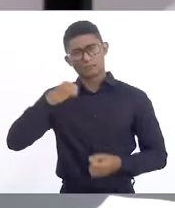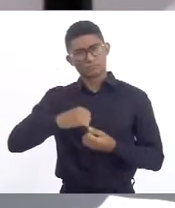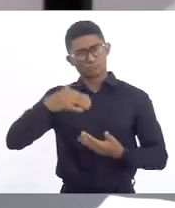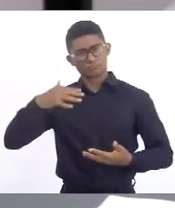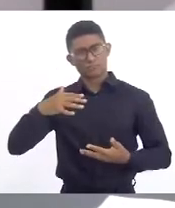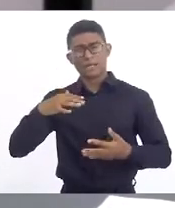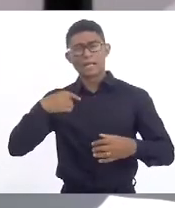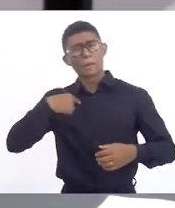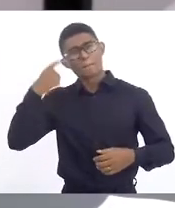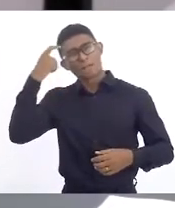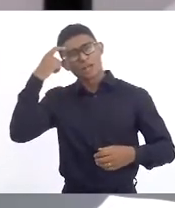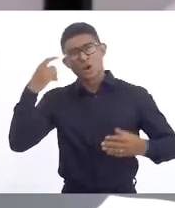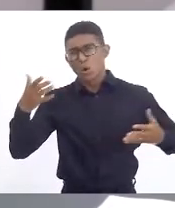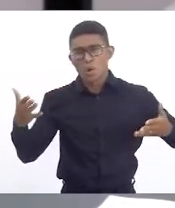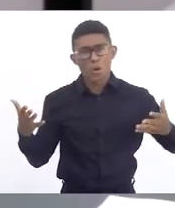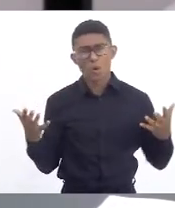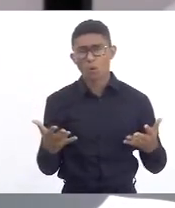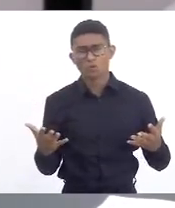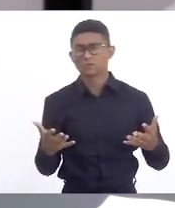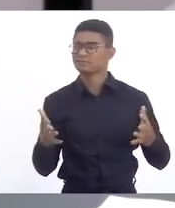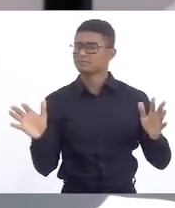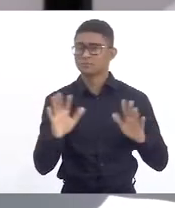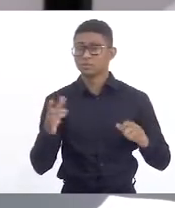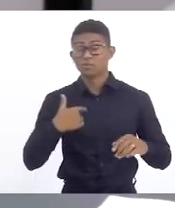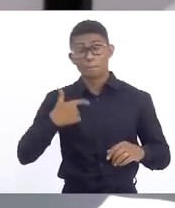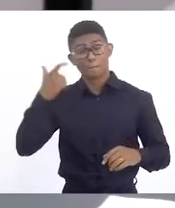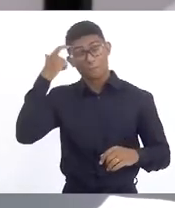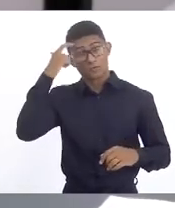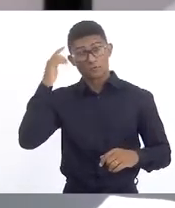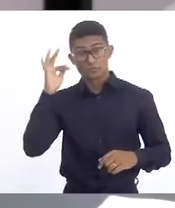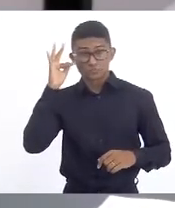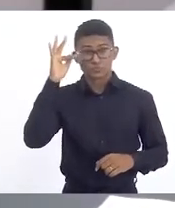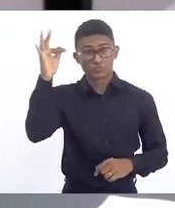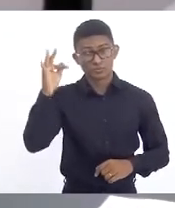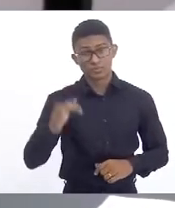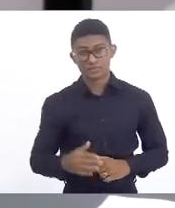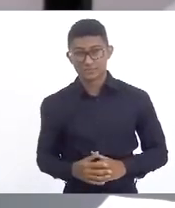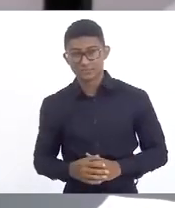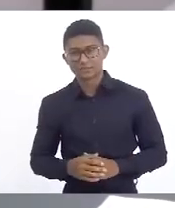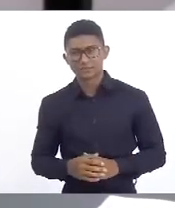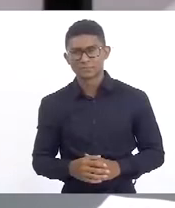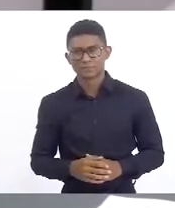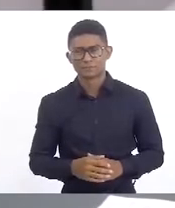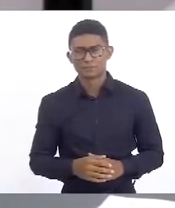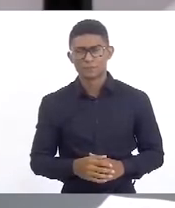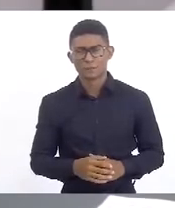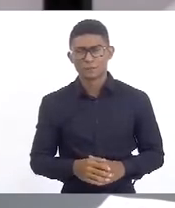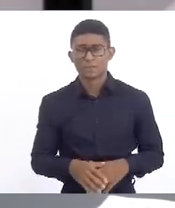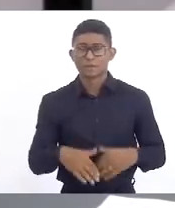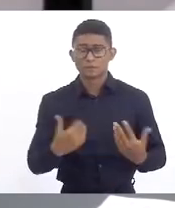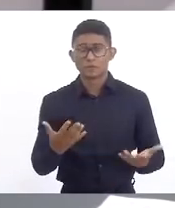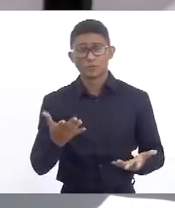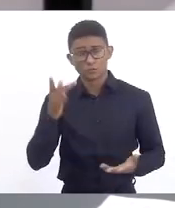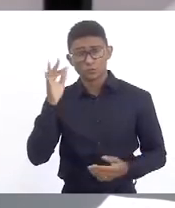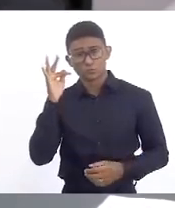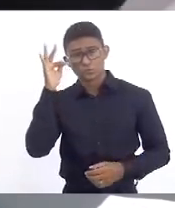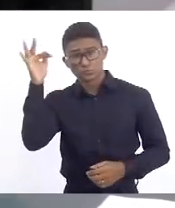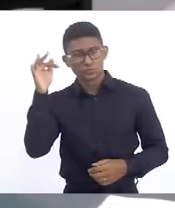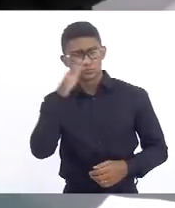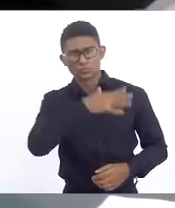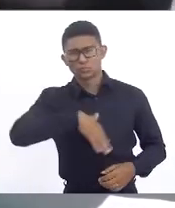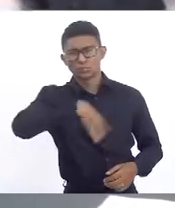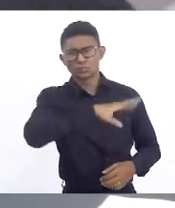pensando no hoje, eu estou pensando no amanhã, né? De ter quadros preparados para o dia de amanhã.